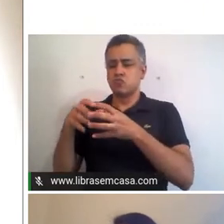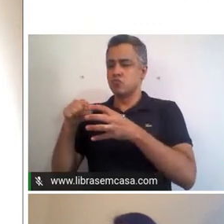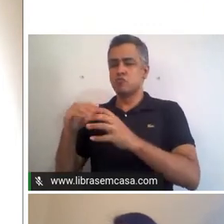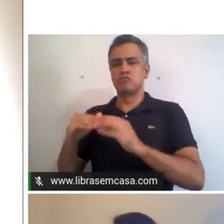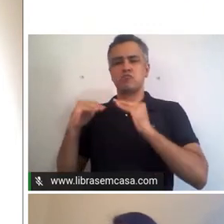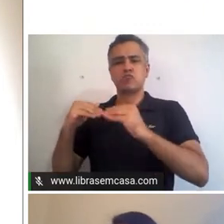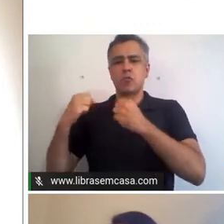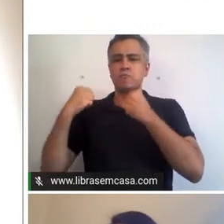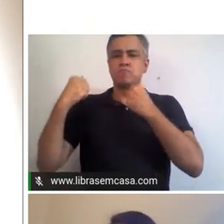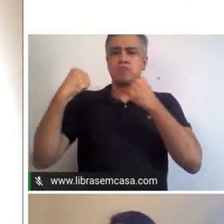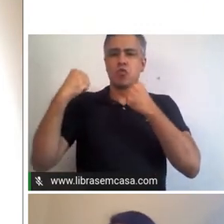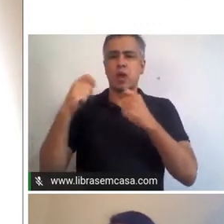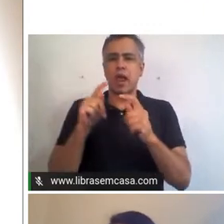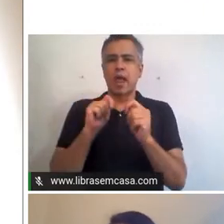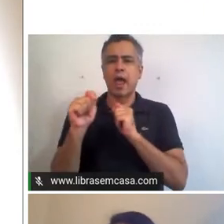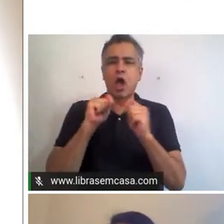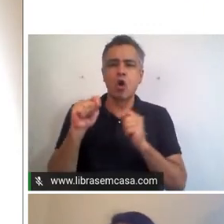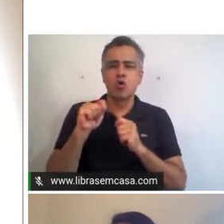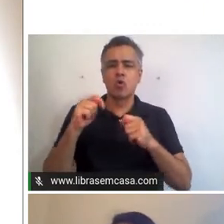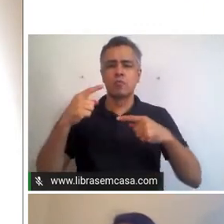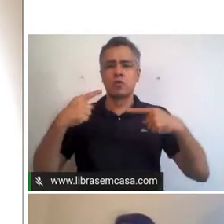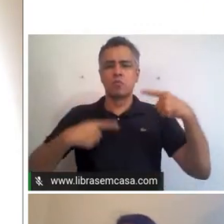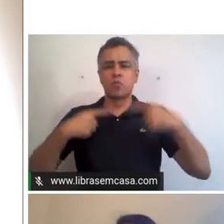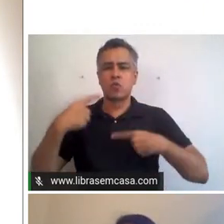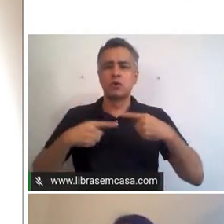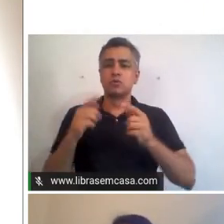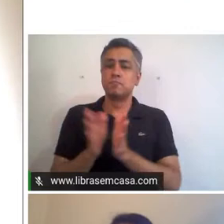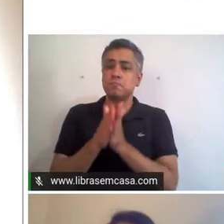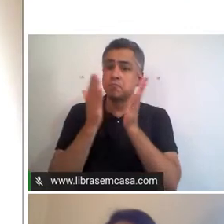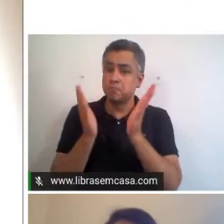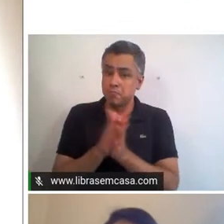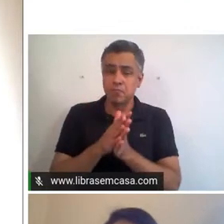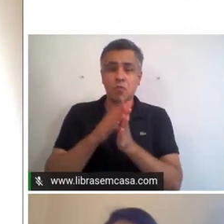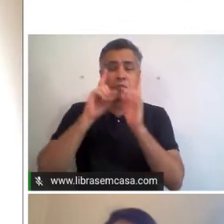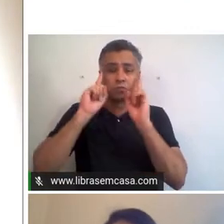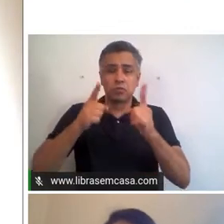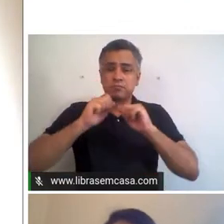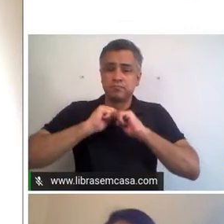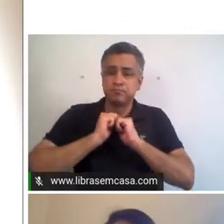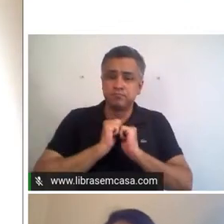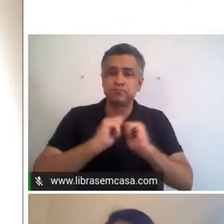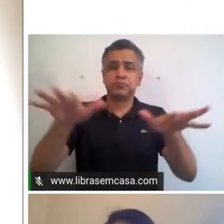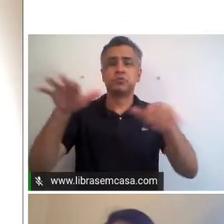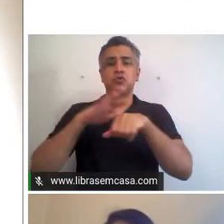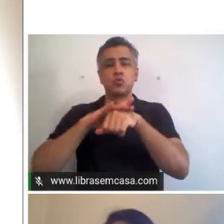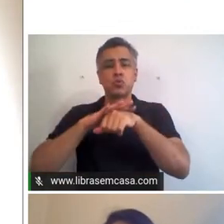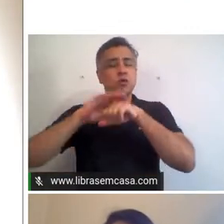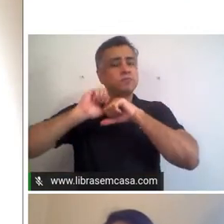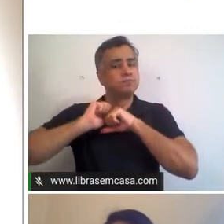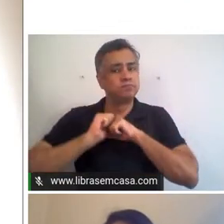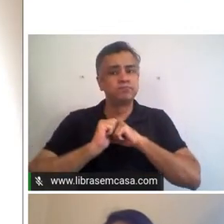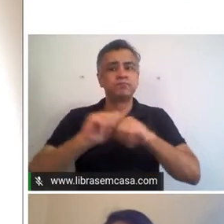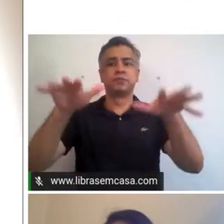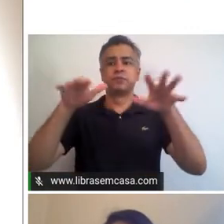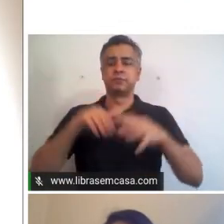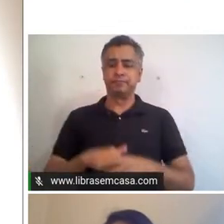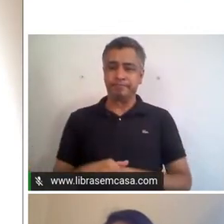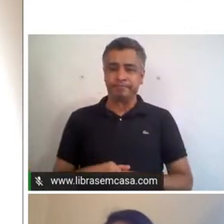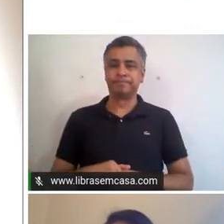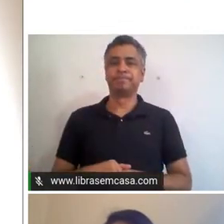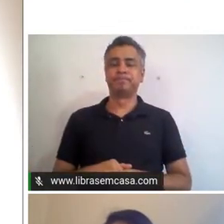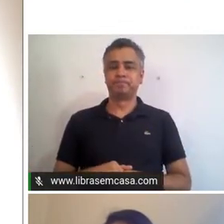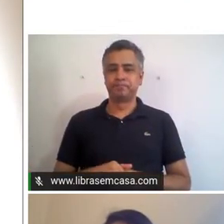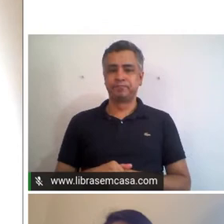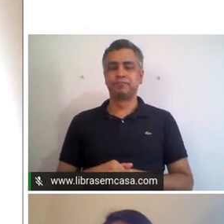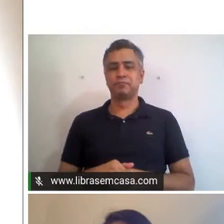poder econômico e político, que expande a pobreza e que expande a doença. Mas, por outro lado, também, eu espero que a gente